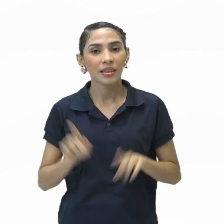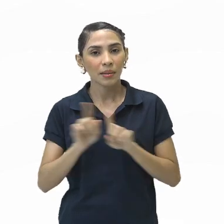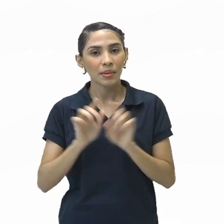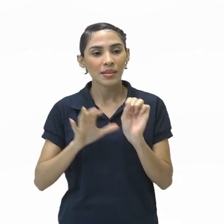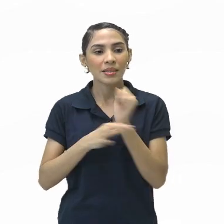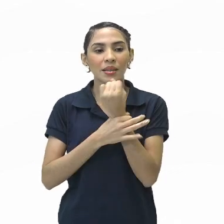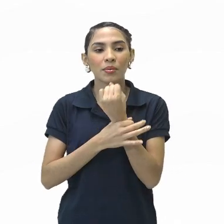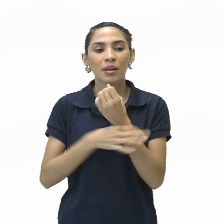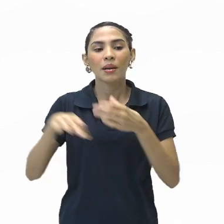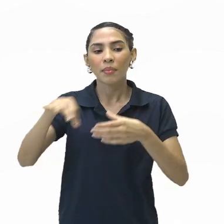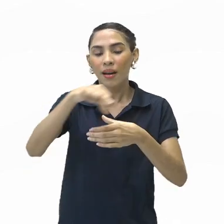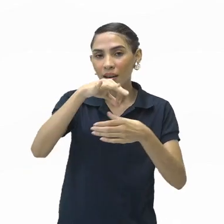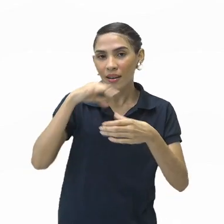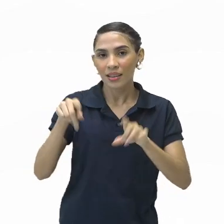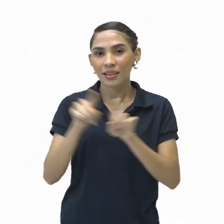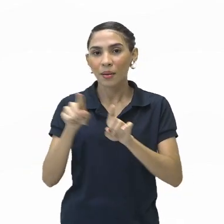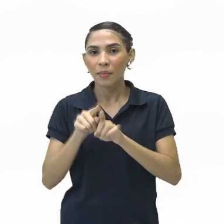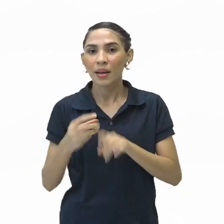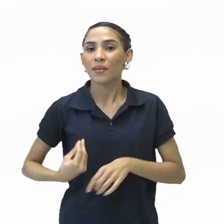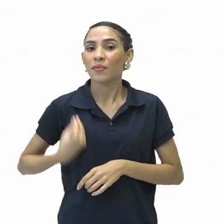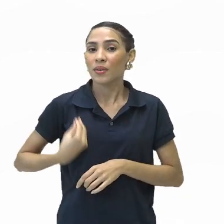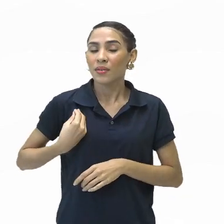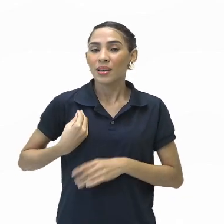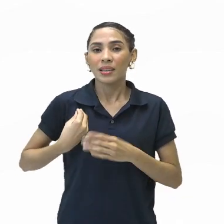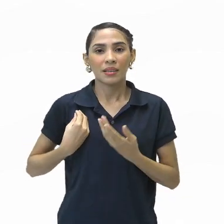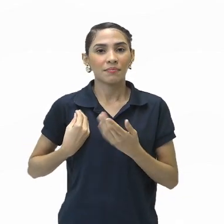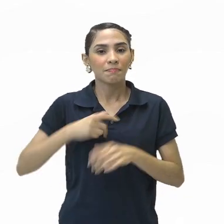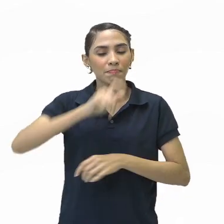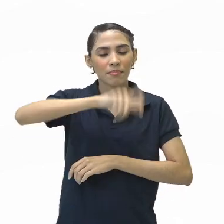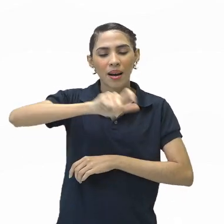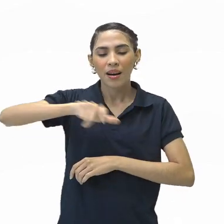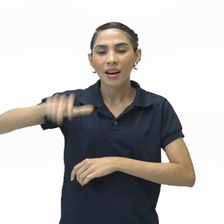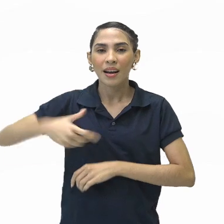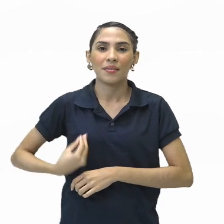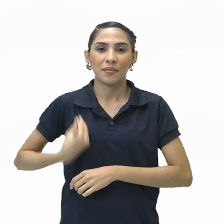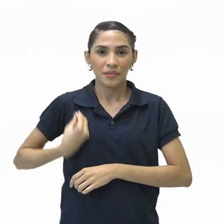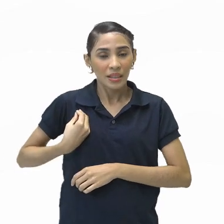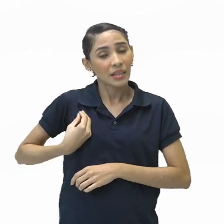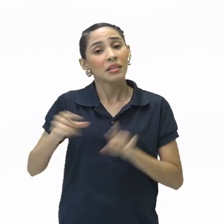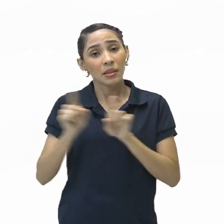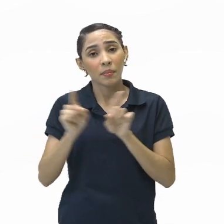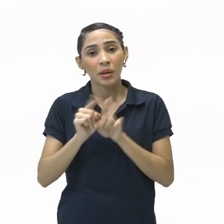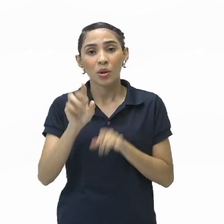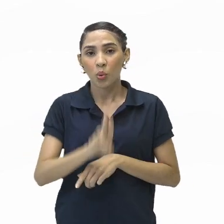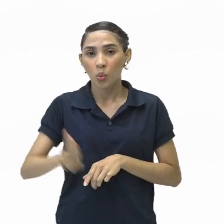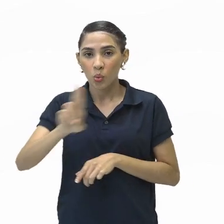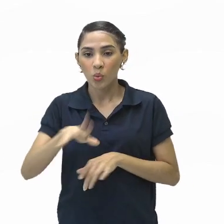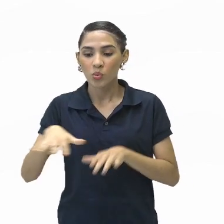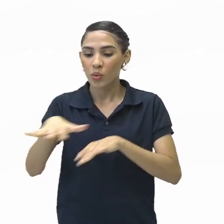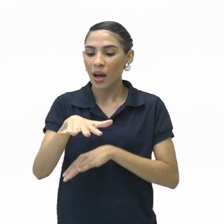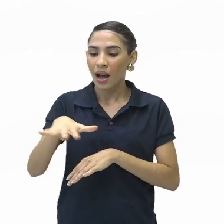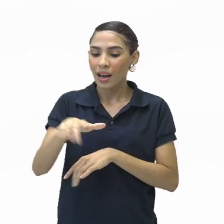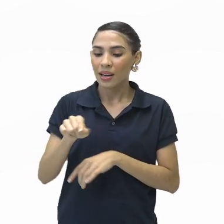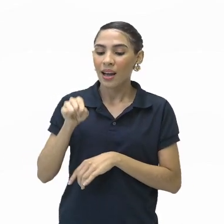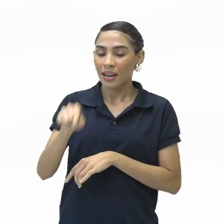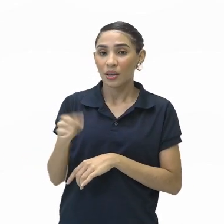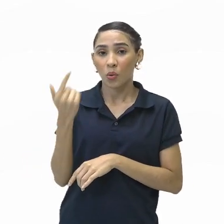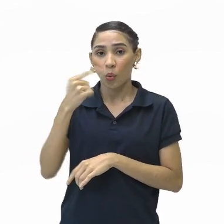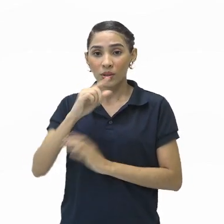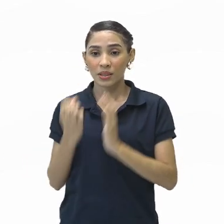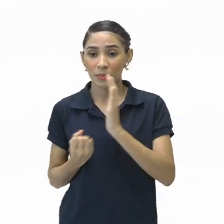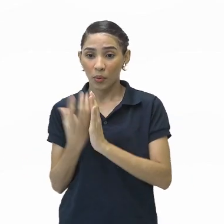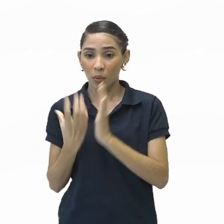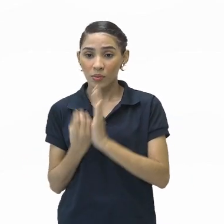garantem ali a sobrevivência de milhares de pessoas. Muitas pessoas usam essas áreas ali para a